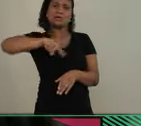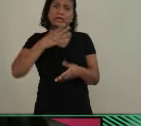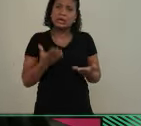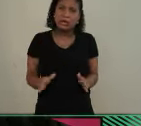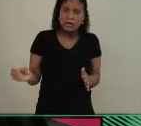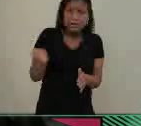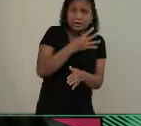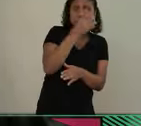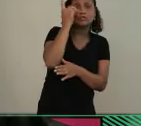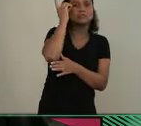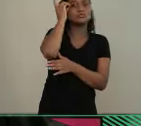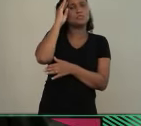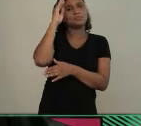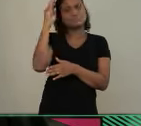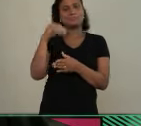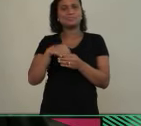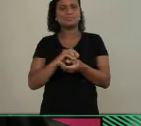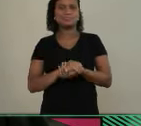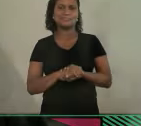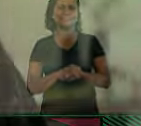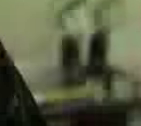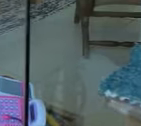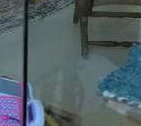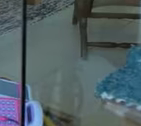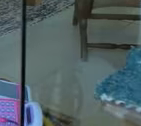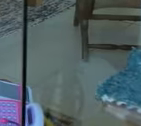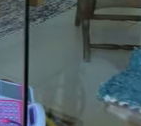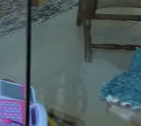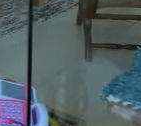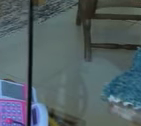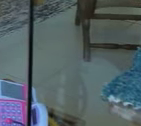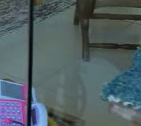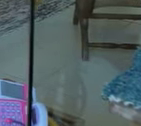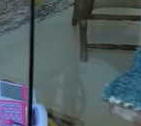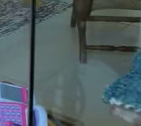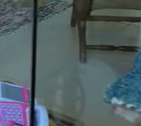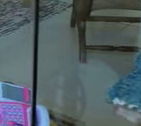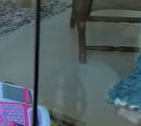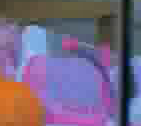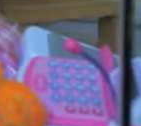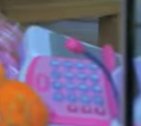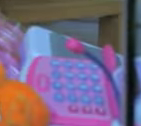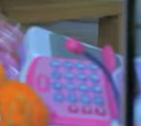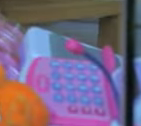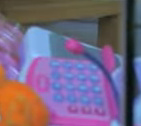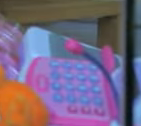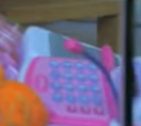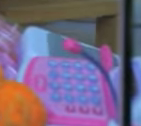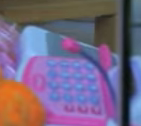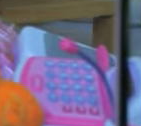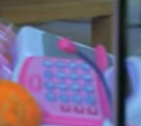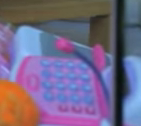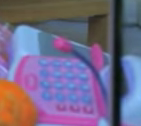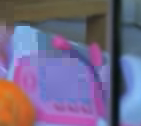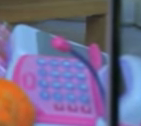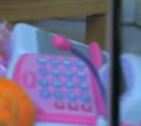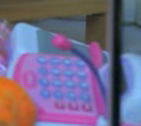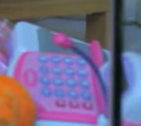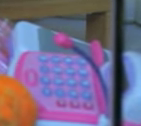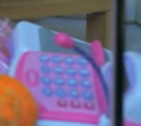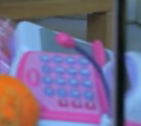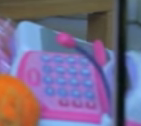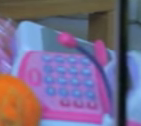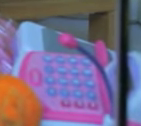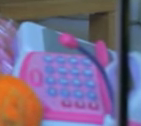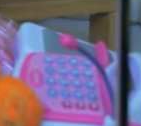aí um recém-nascido com síndrome de Down. Vista através de uma porta de vidro. Manuela, sentada à mesa, brinca com um boneco e uma bolsinha.